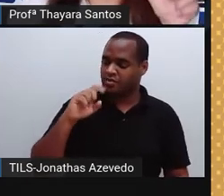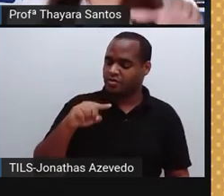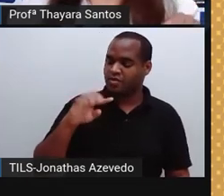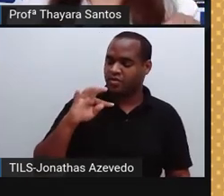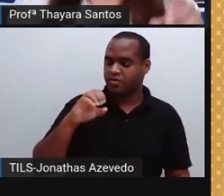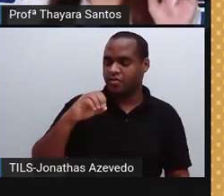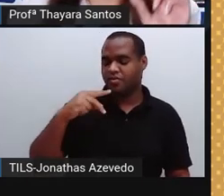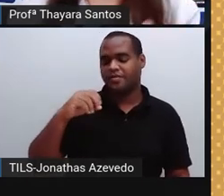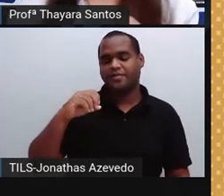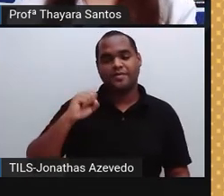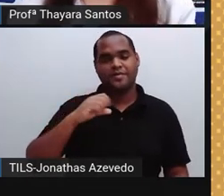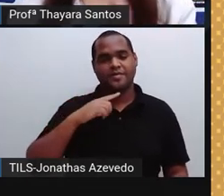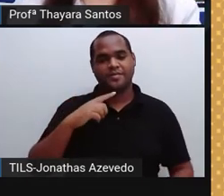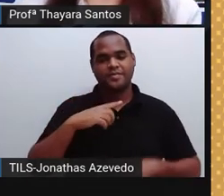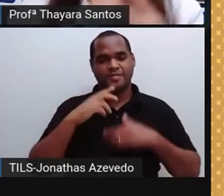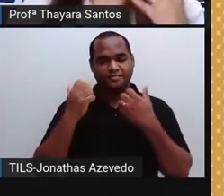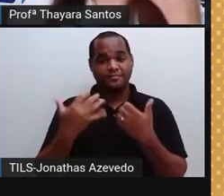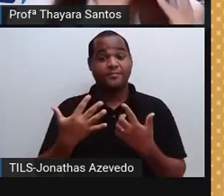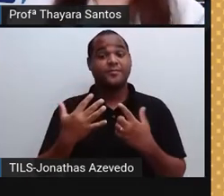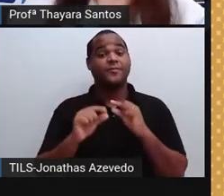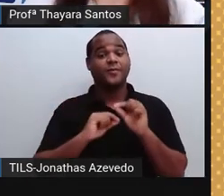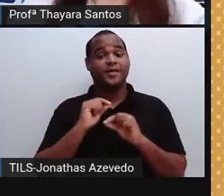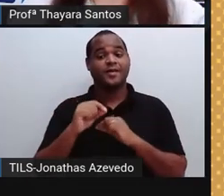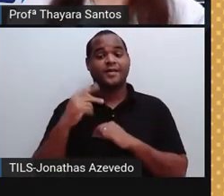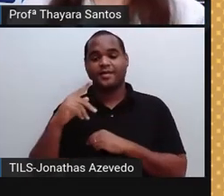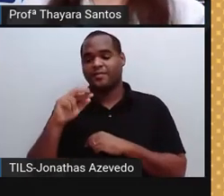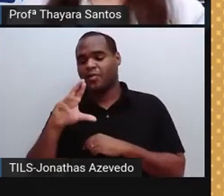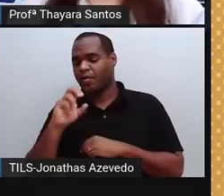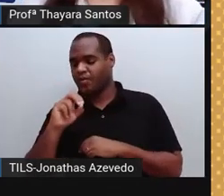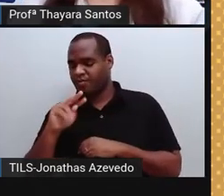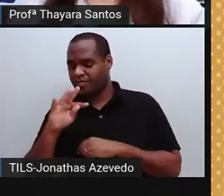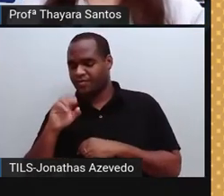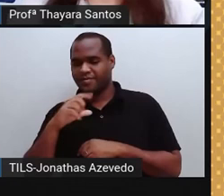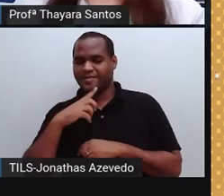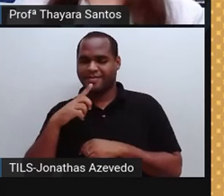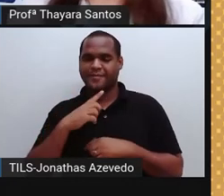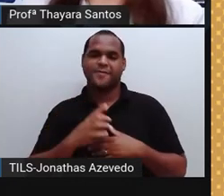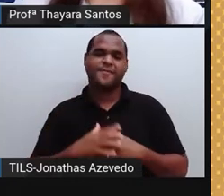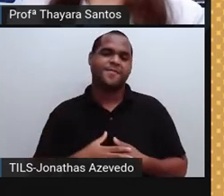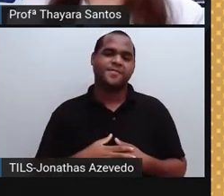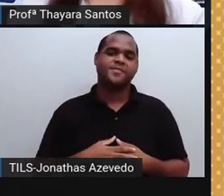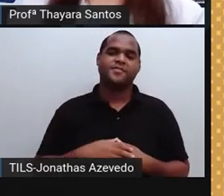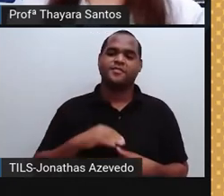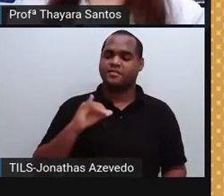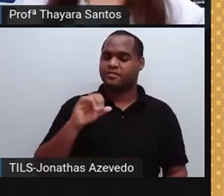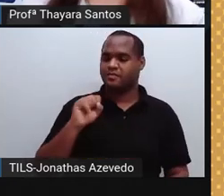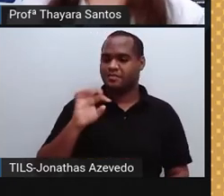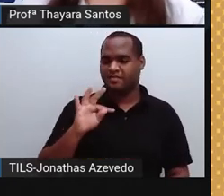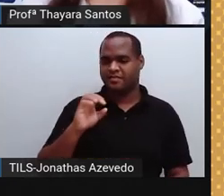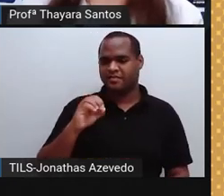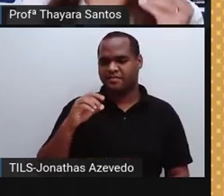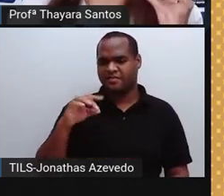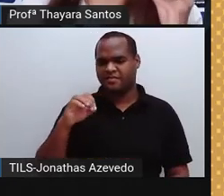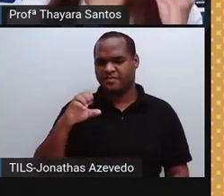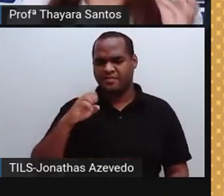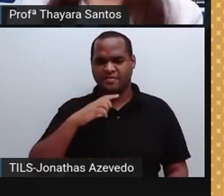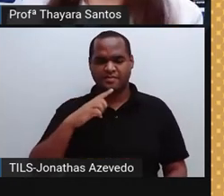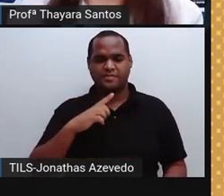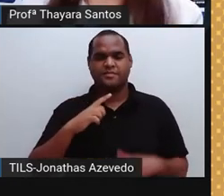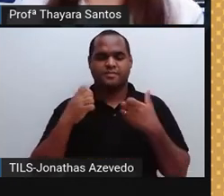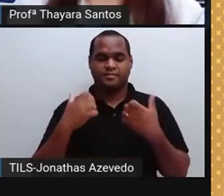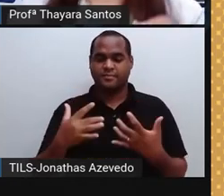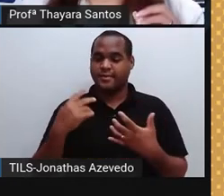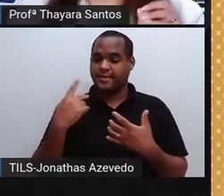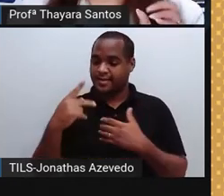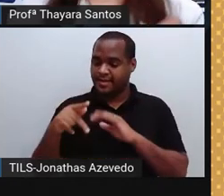iso igual. Topos vem dos prótons. Então, os isótopos são átomos de um mesmo elemento